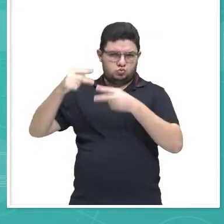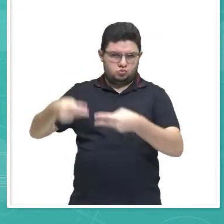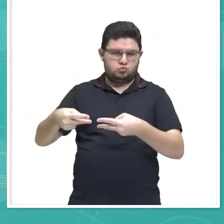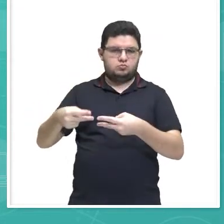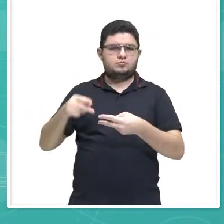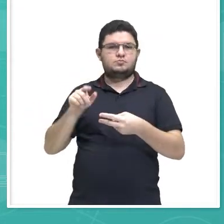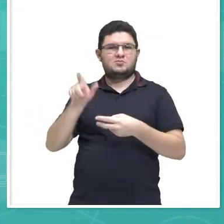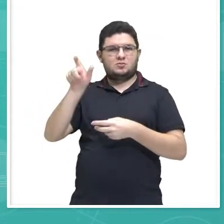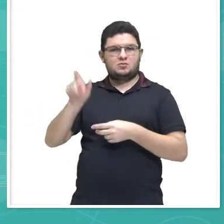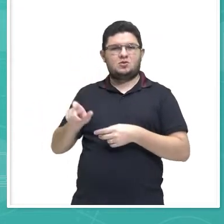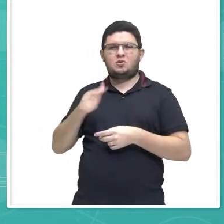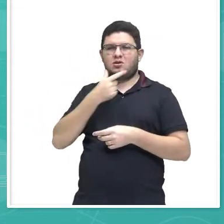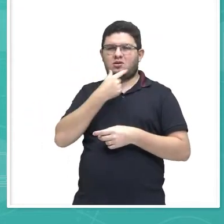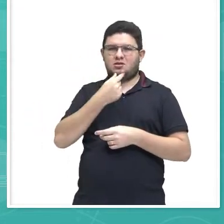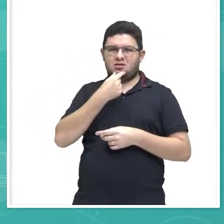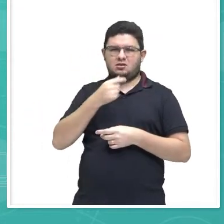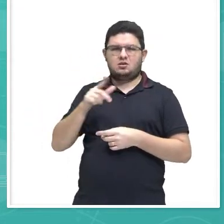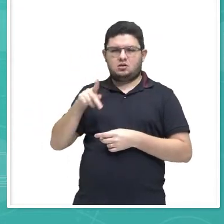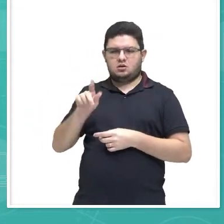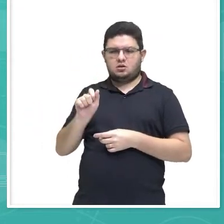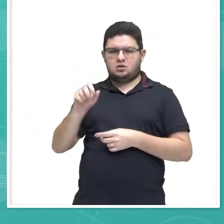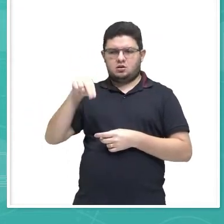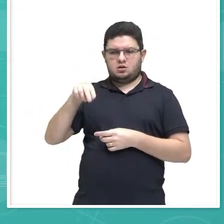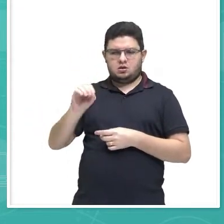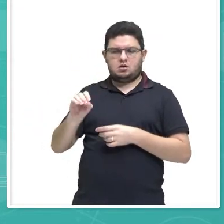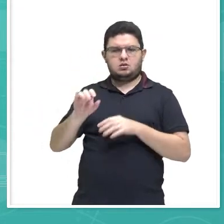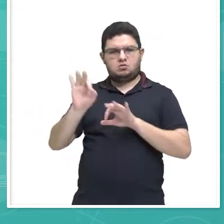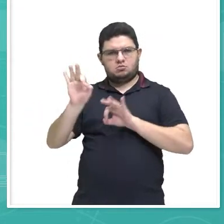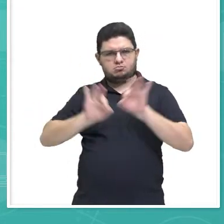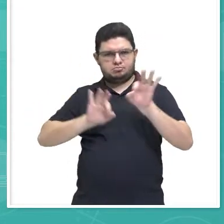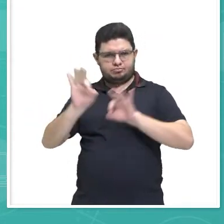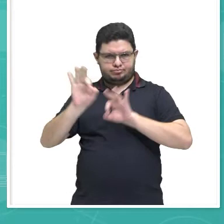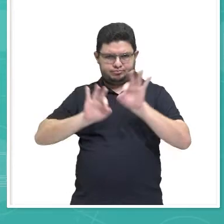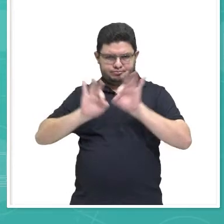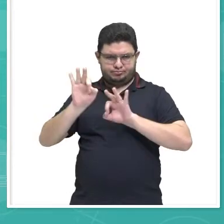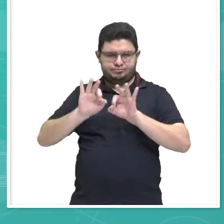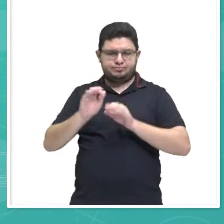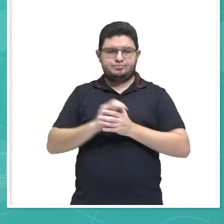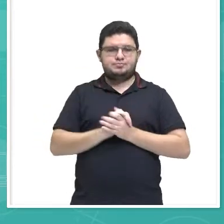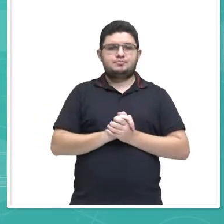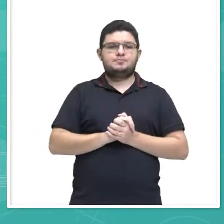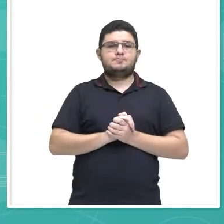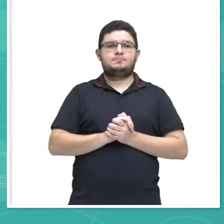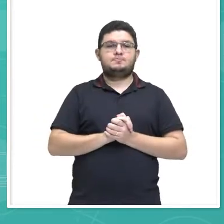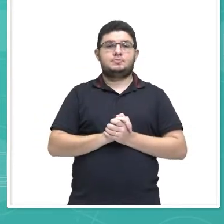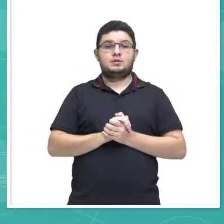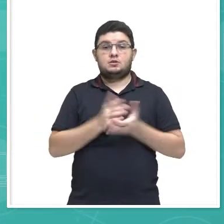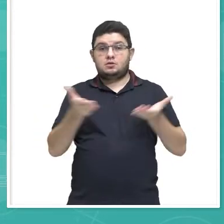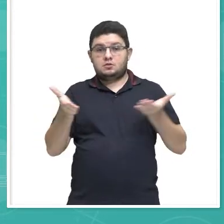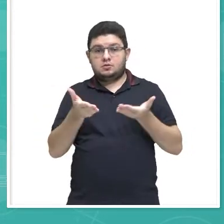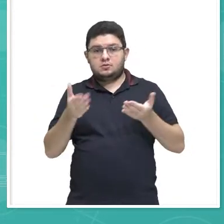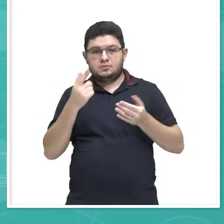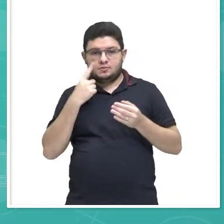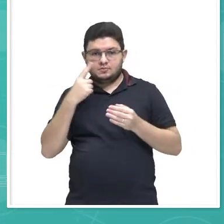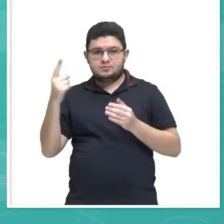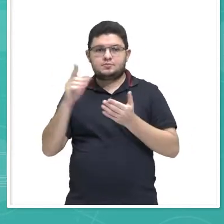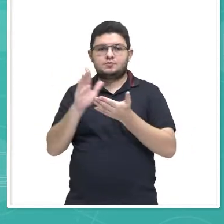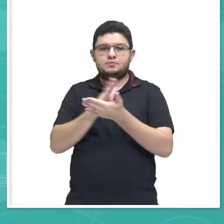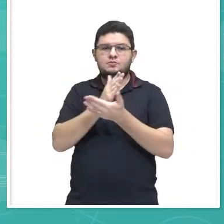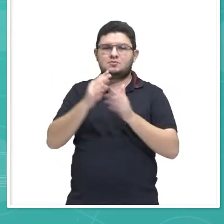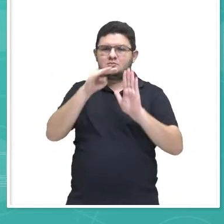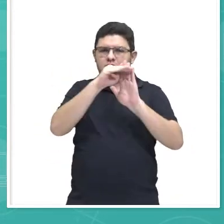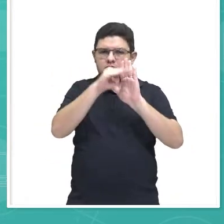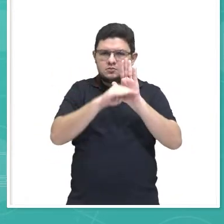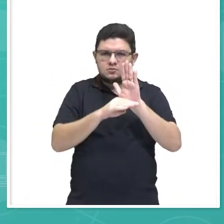Kano desenhou, né, a arte marcial do judô. E agora vamos ver aí alguns princípios relacionados a essa